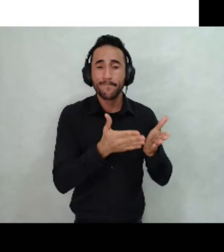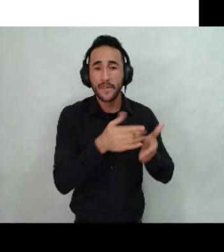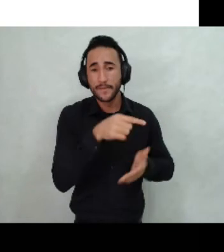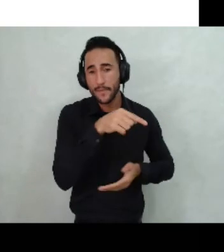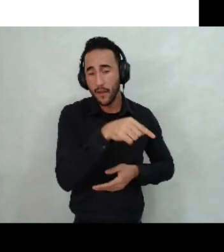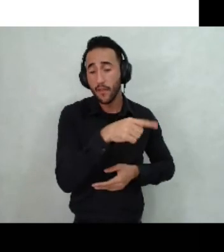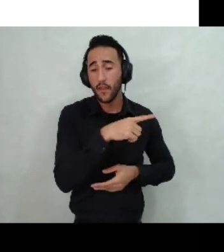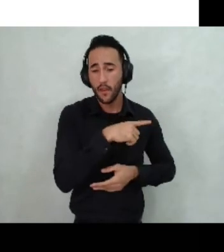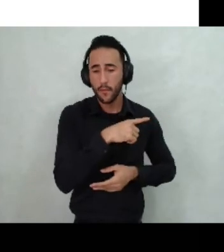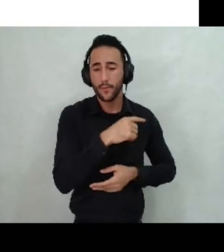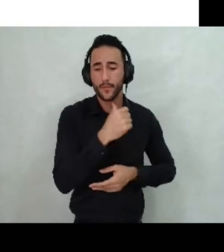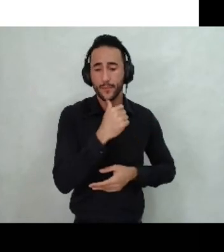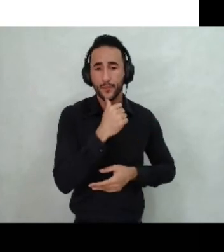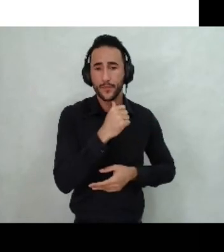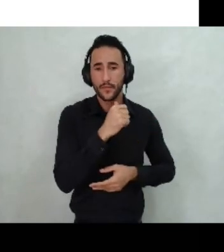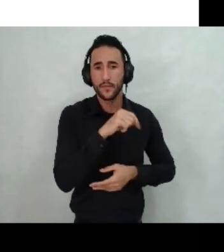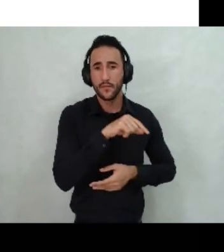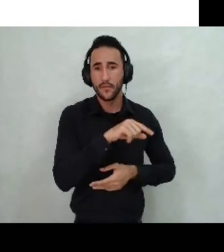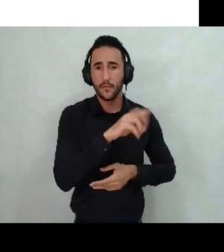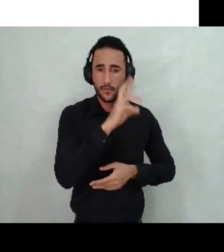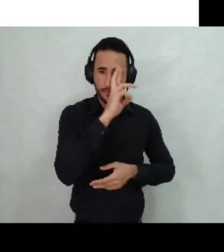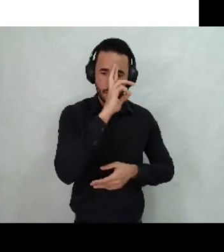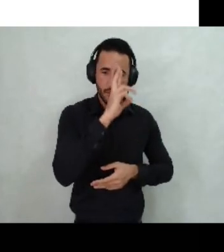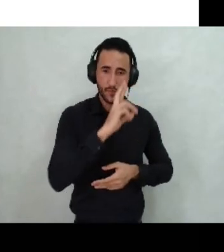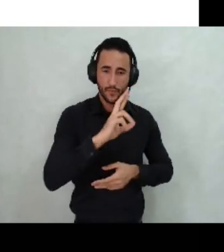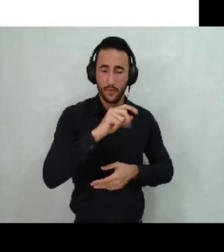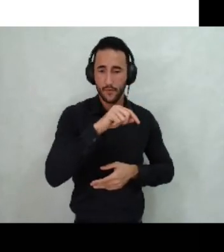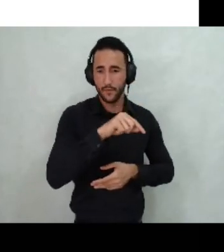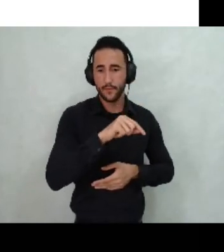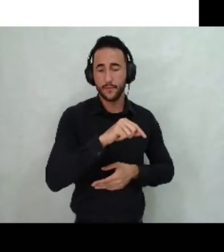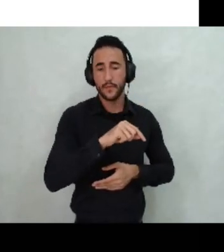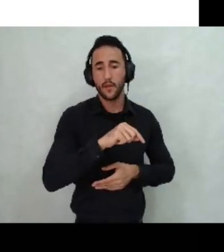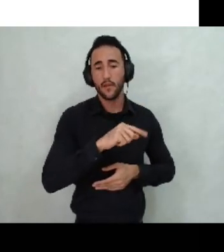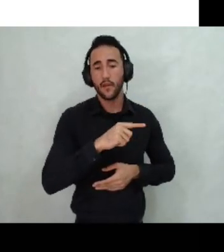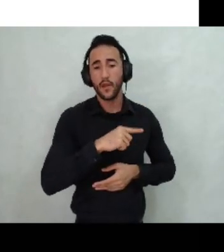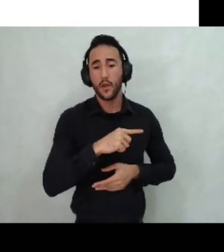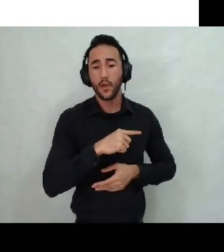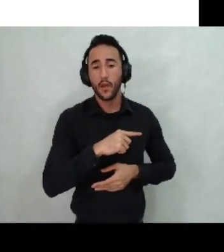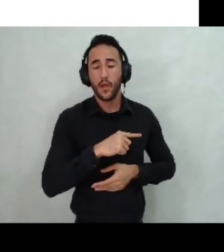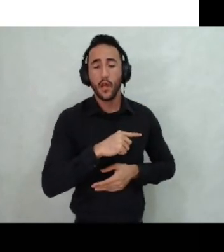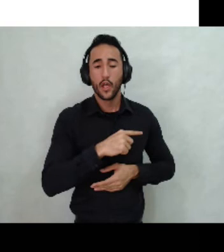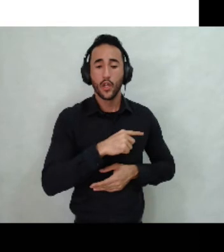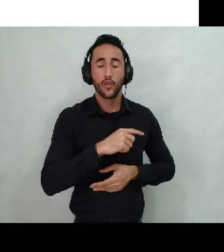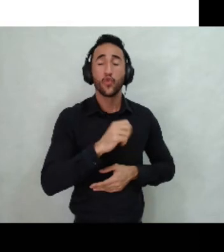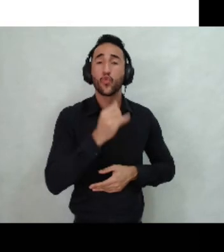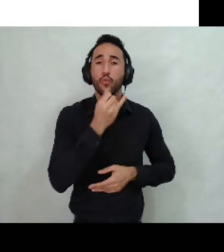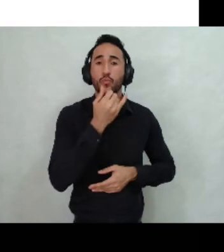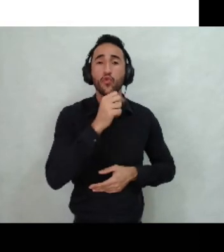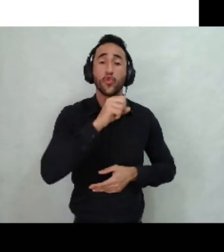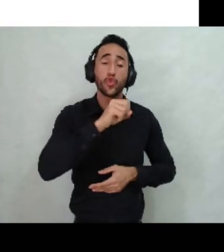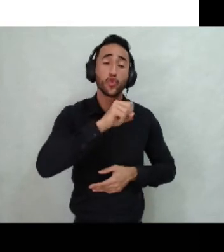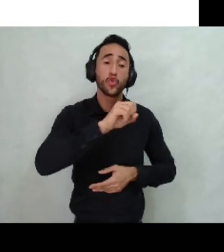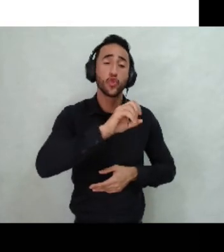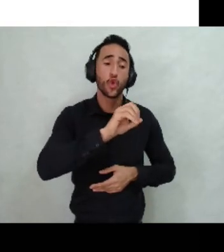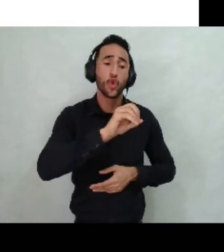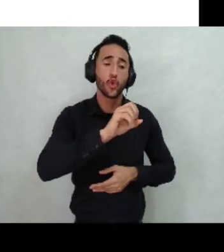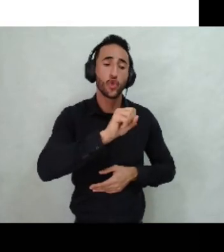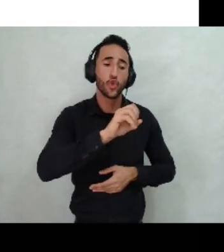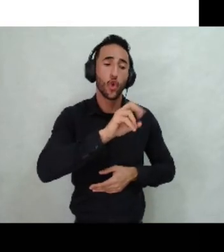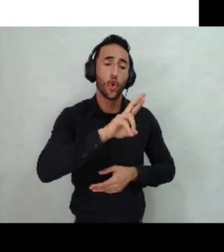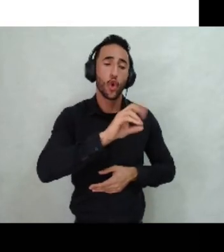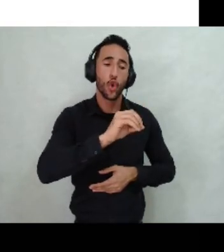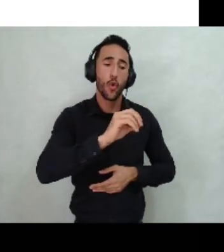Nós vamos estudar as populações, a incidência, a soroprevalência, desculpa, da Covid-19